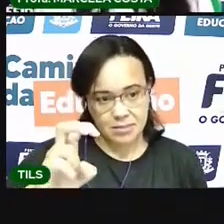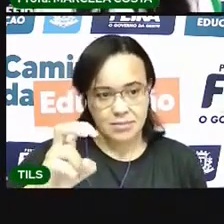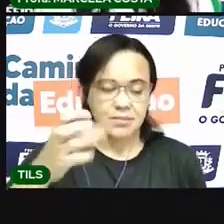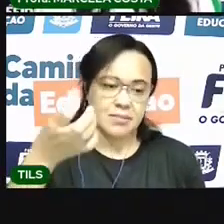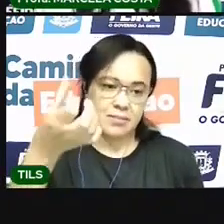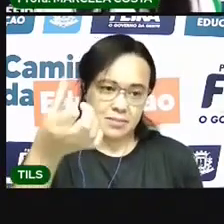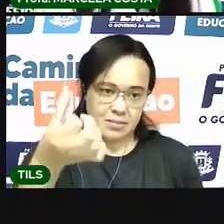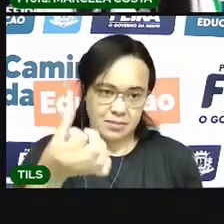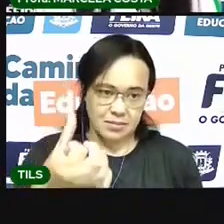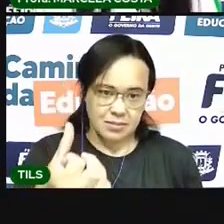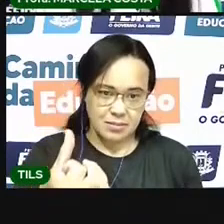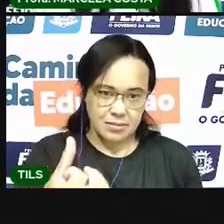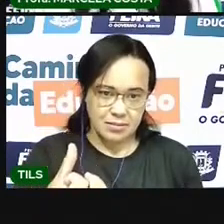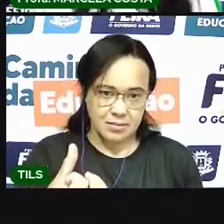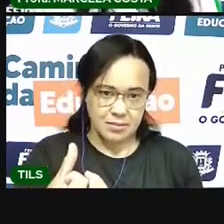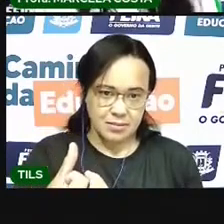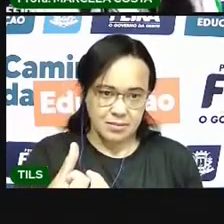5.